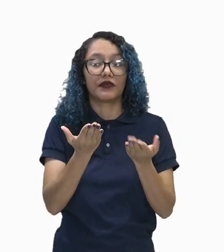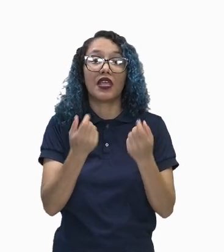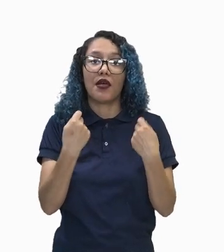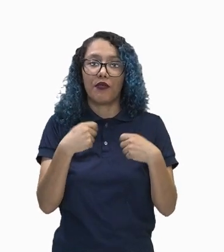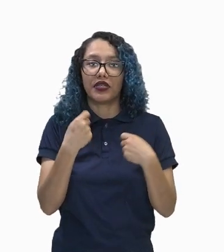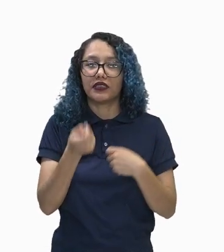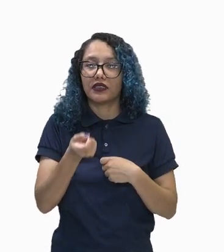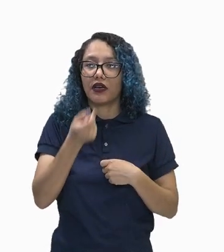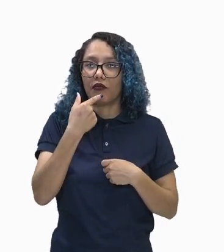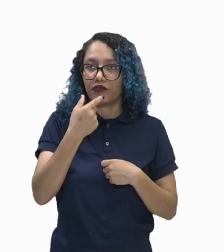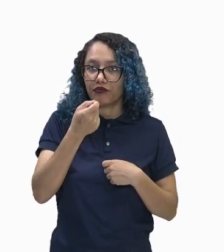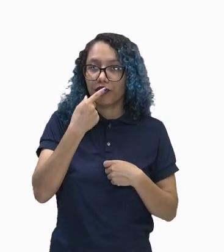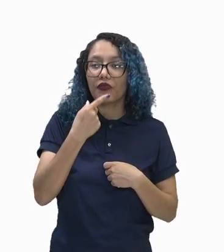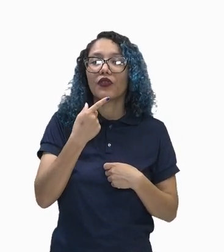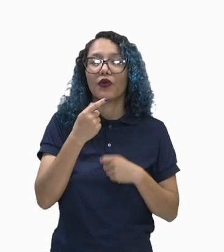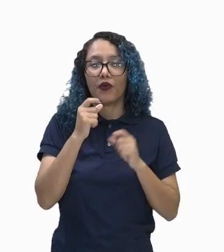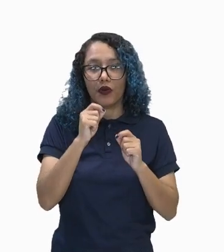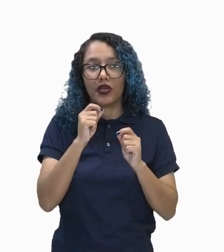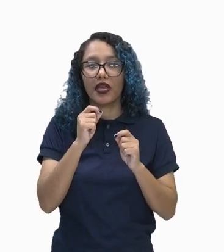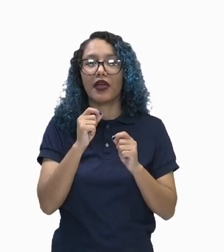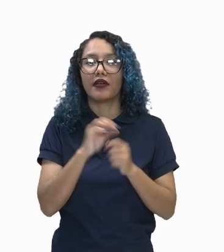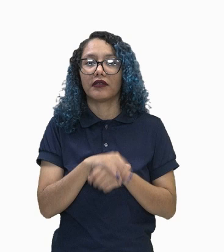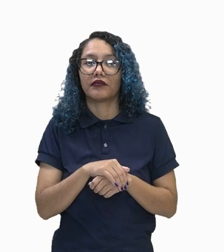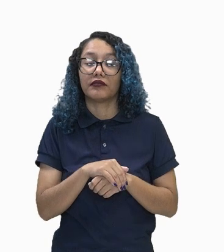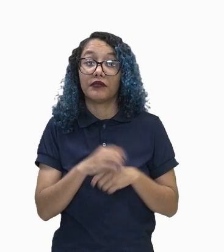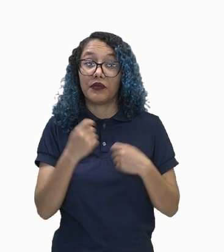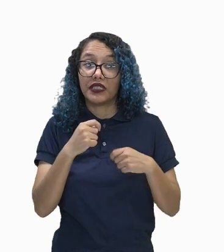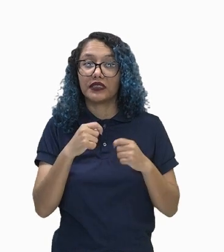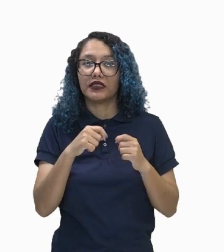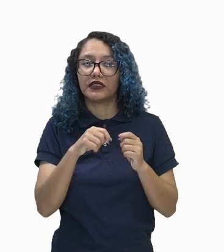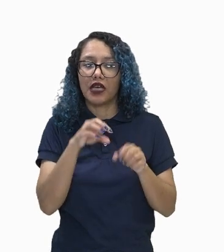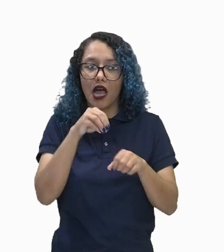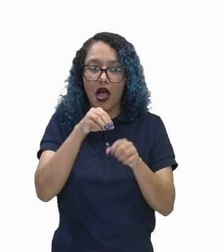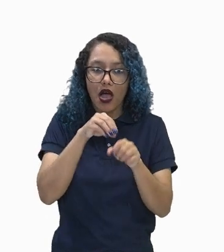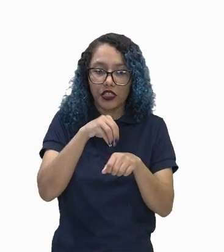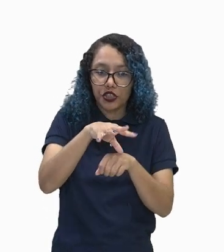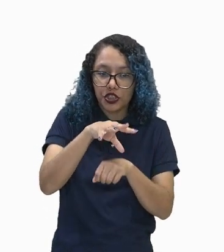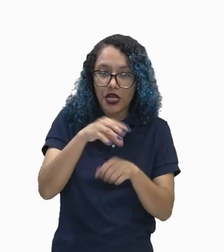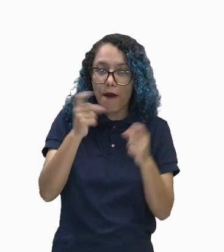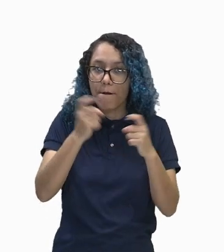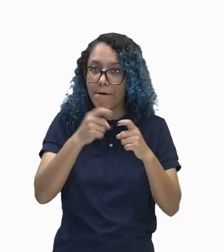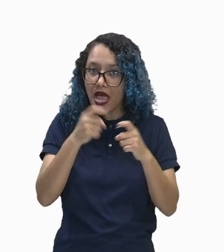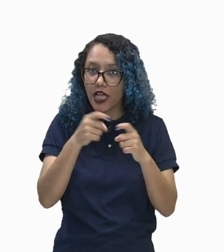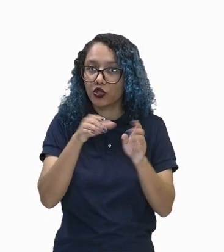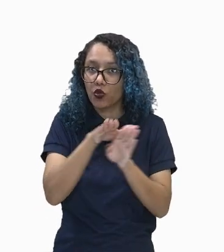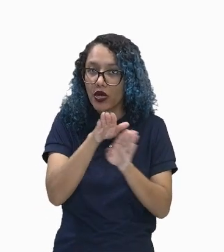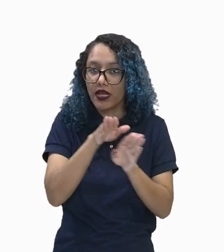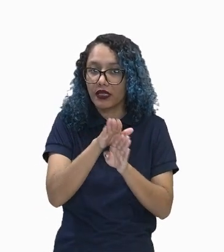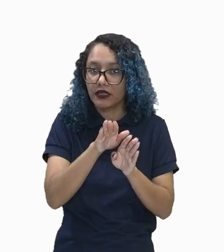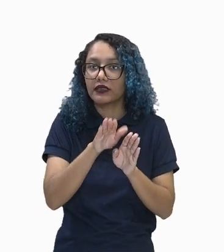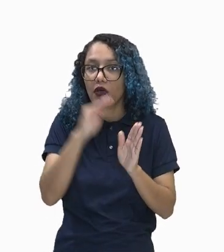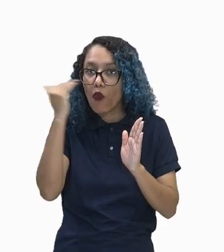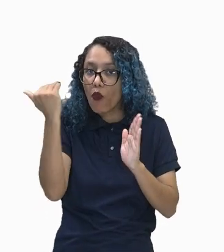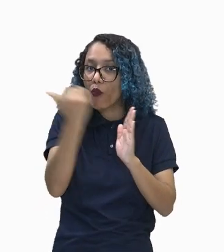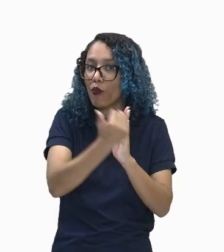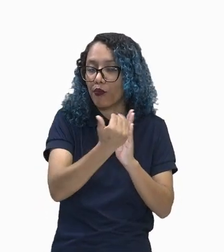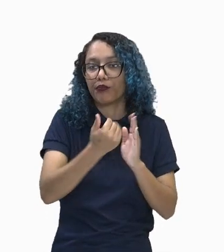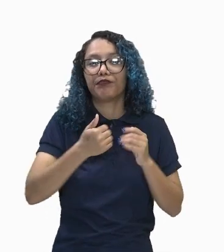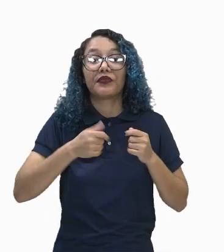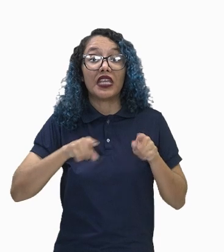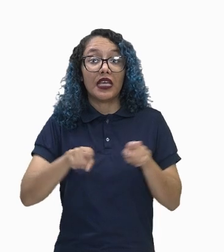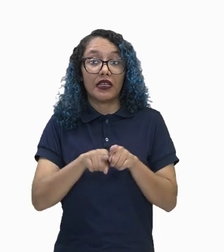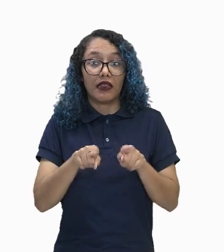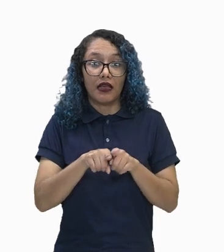tomados de acordo com as orientações do médico. E aqui também tem um outro ponto, que até